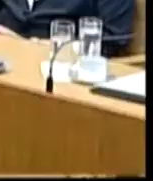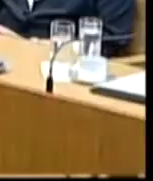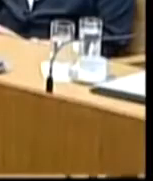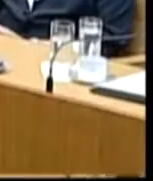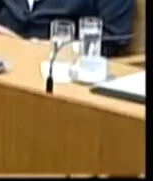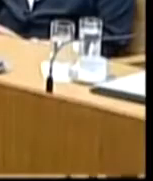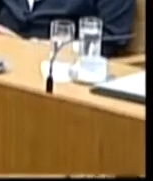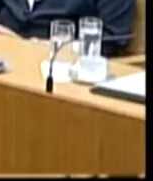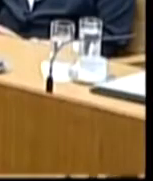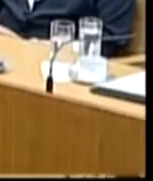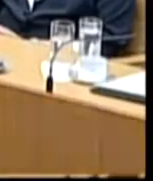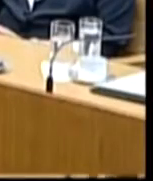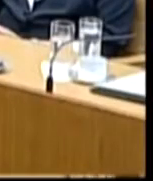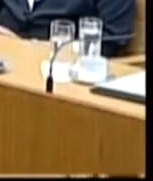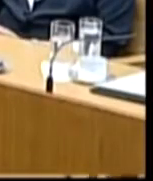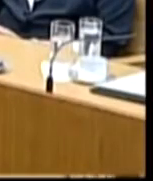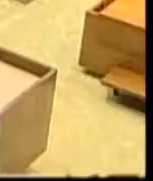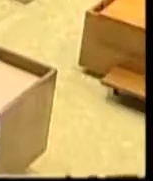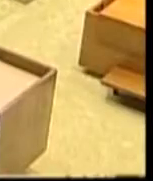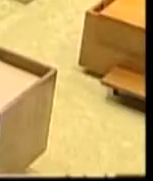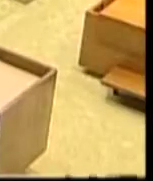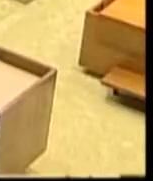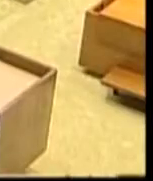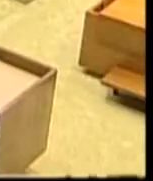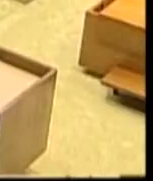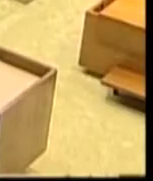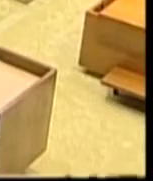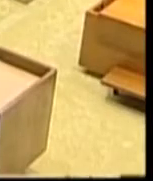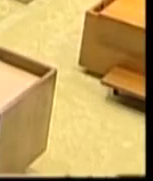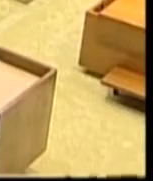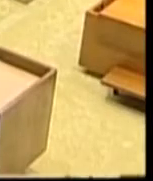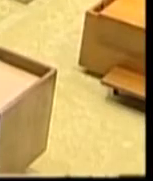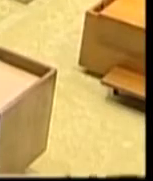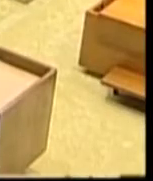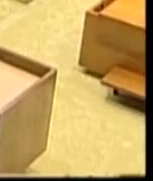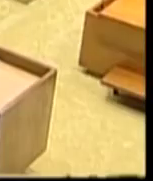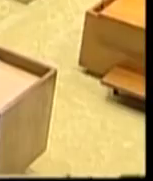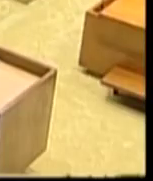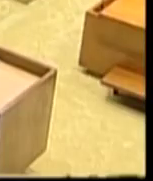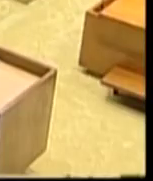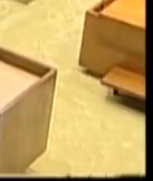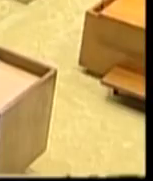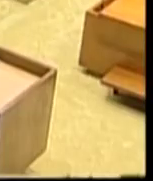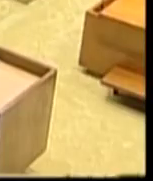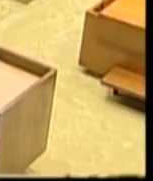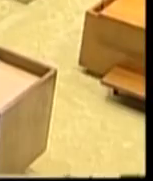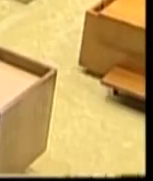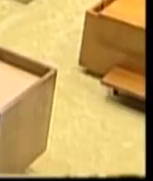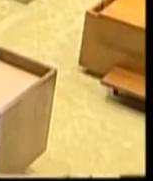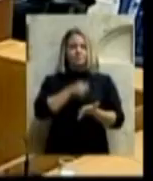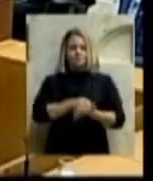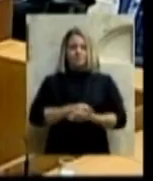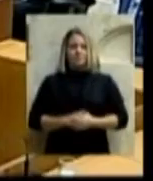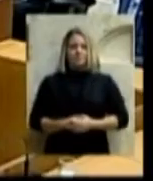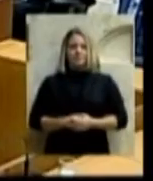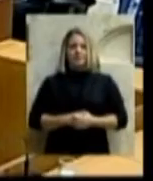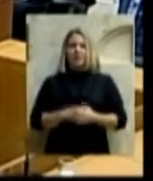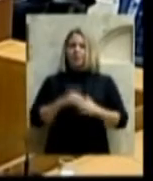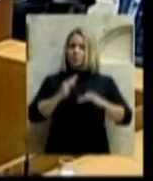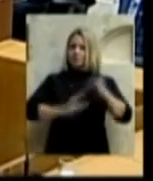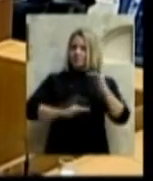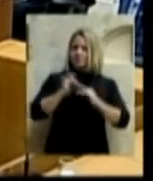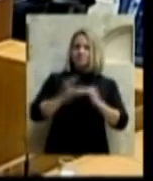Gurgel, ressaltou que no futuro Joaquim Barbosa será lembrado como um presidente íntegro, independente e firme.